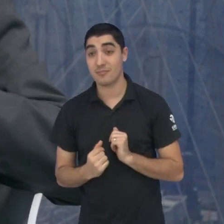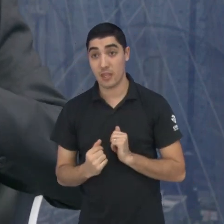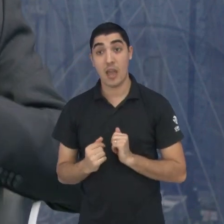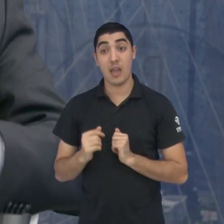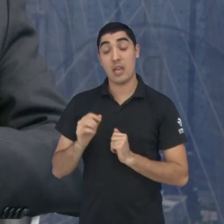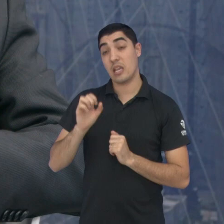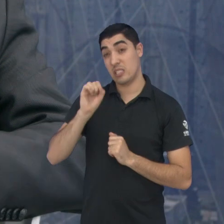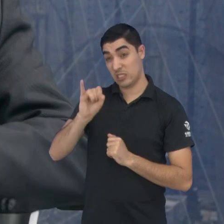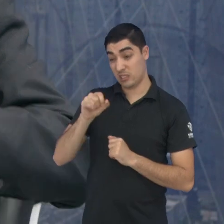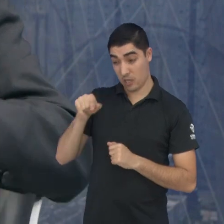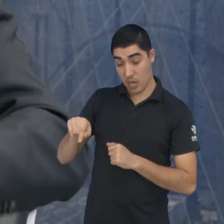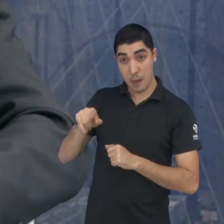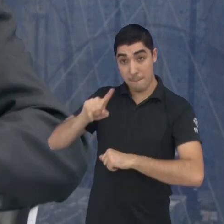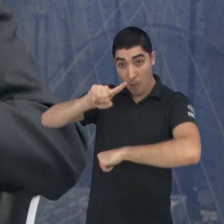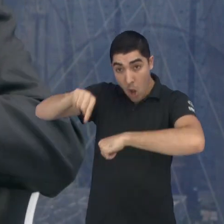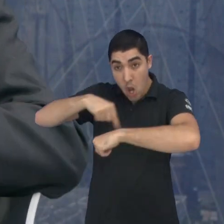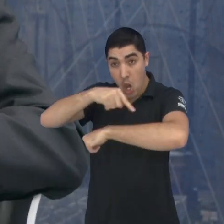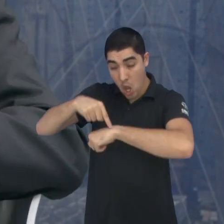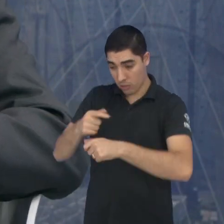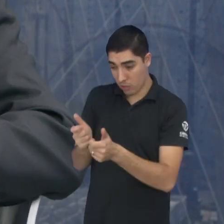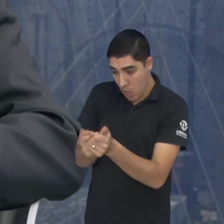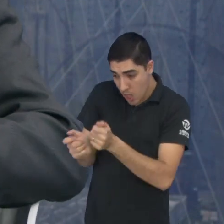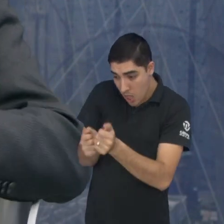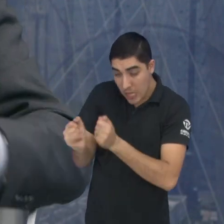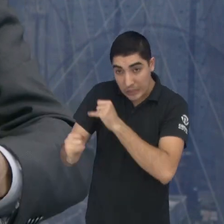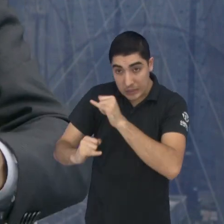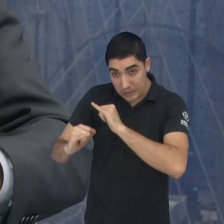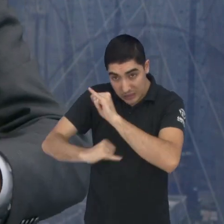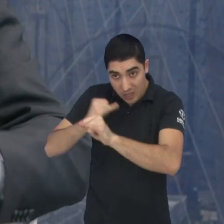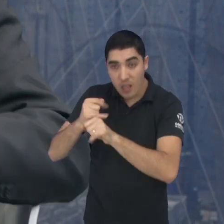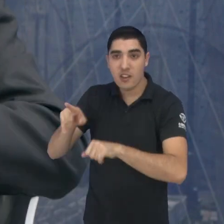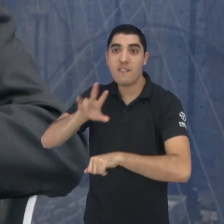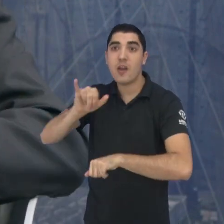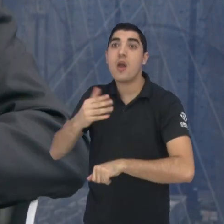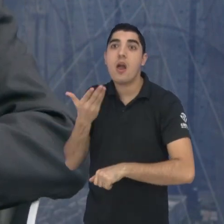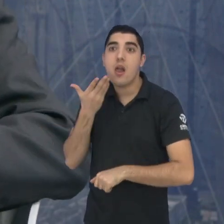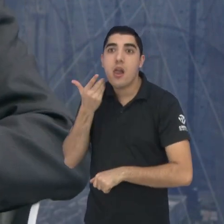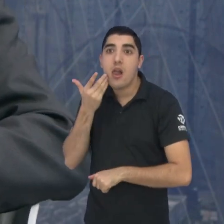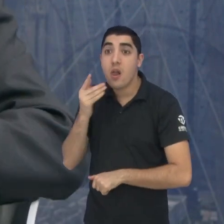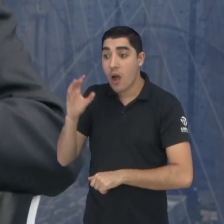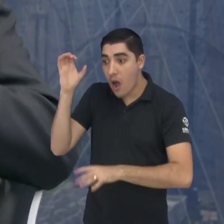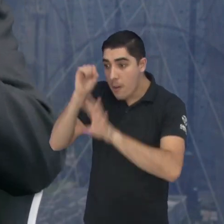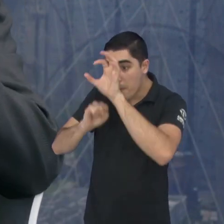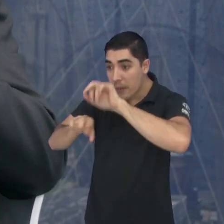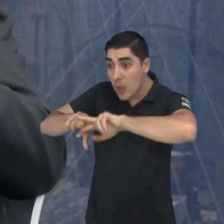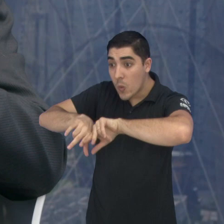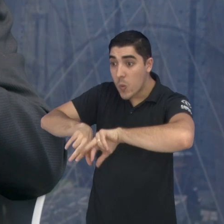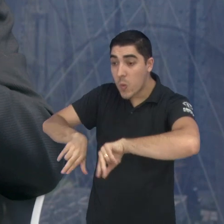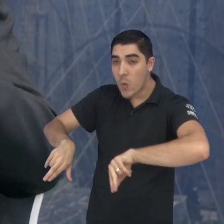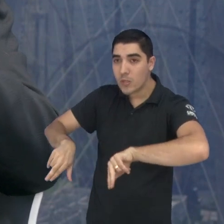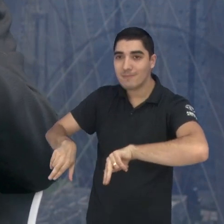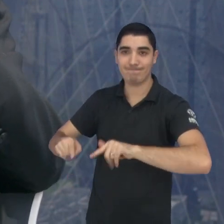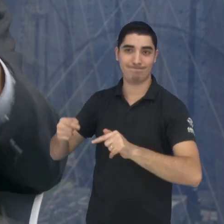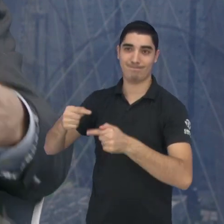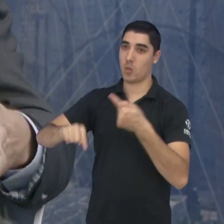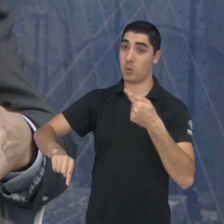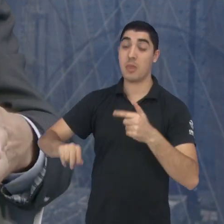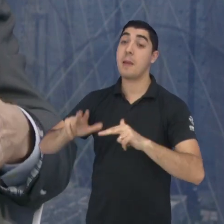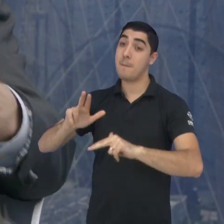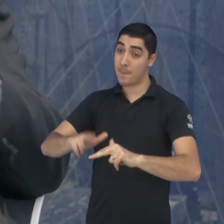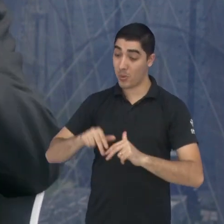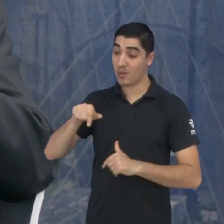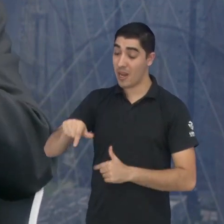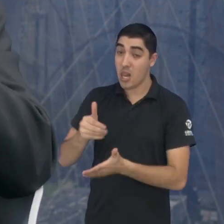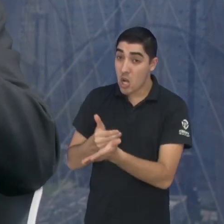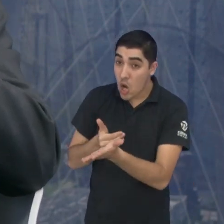internet, mais lugares eles acessam na internet e, obviamente, né, como estamos falando, a possibilidade deles entrarem num